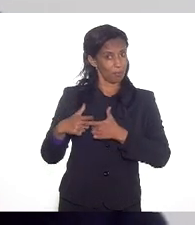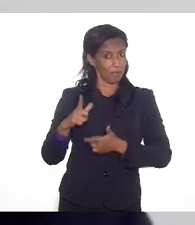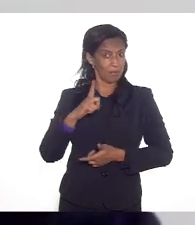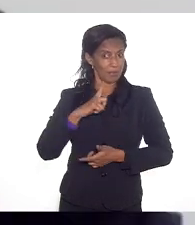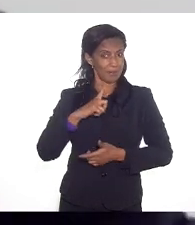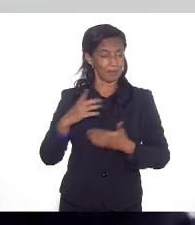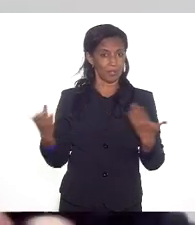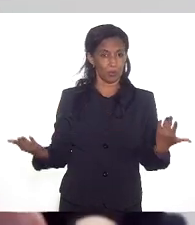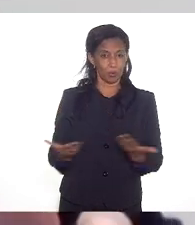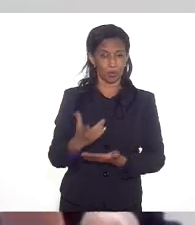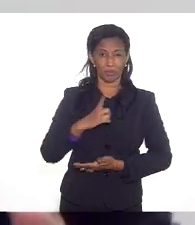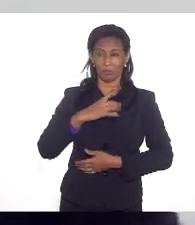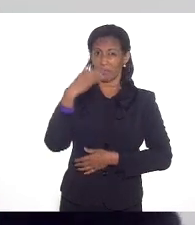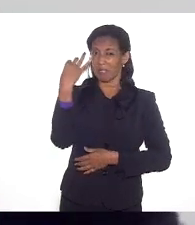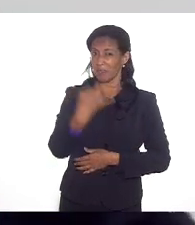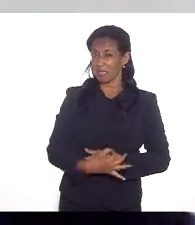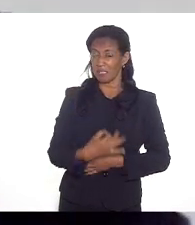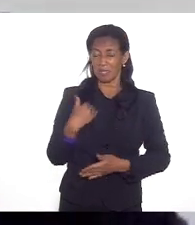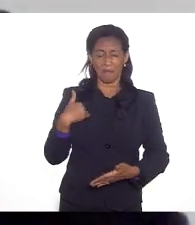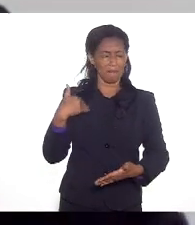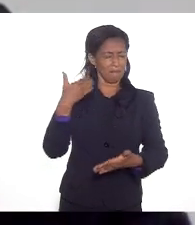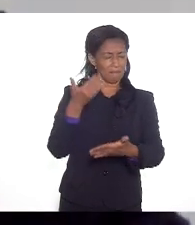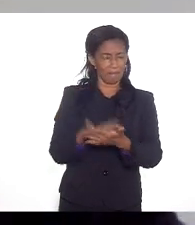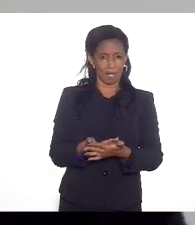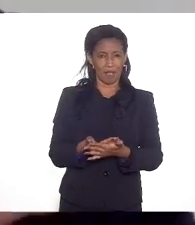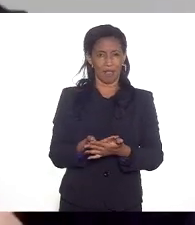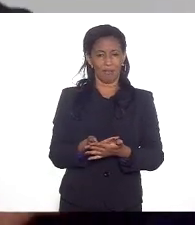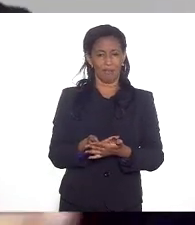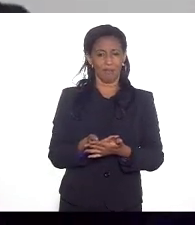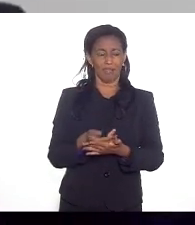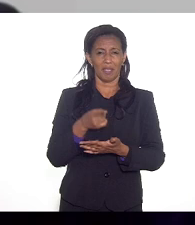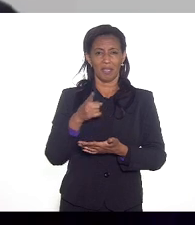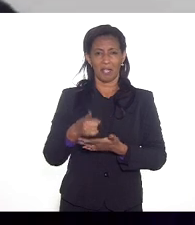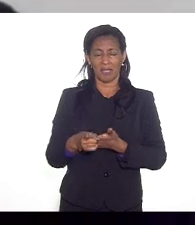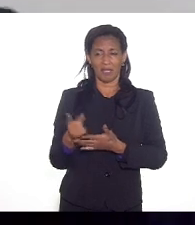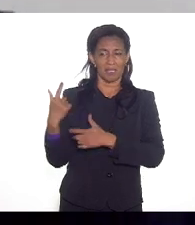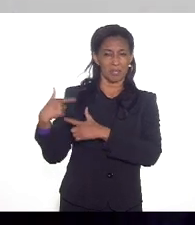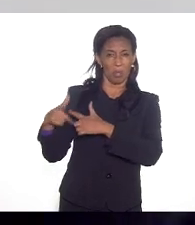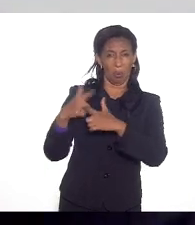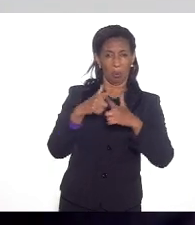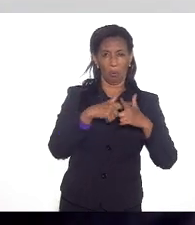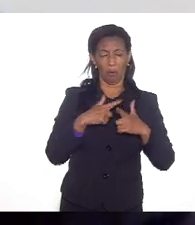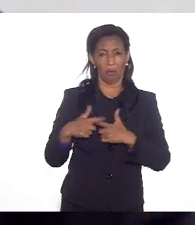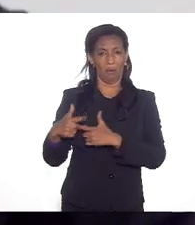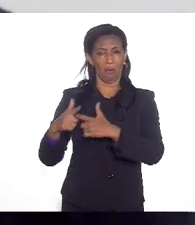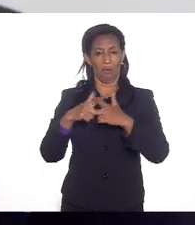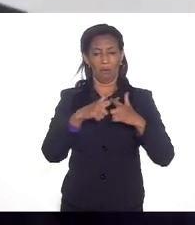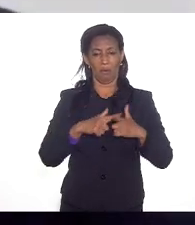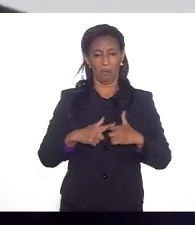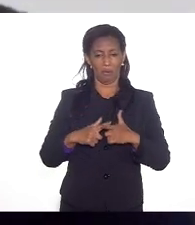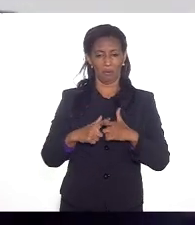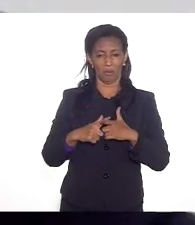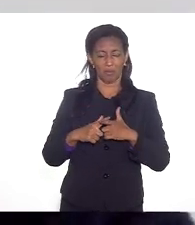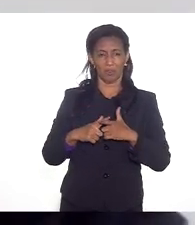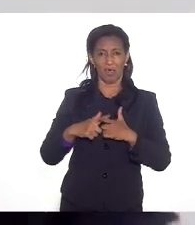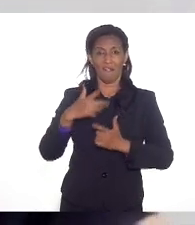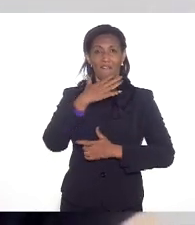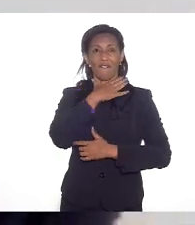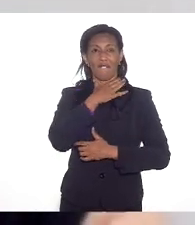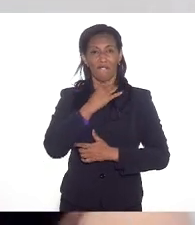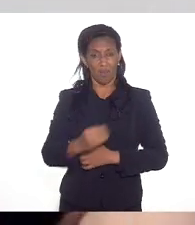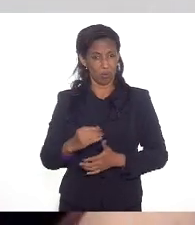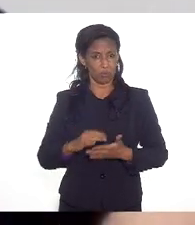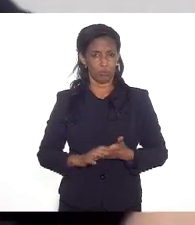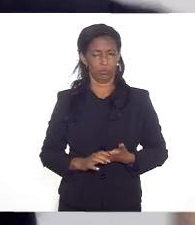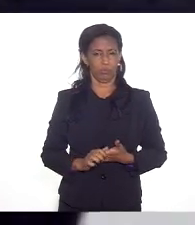estalo tenho certeza que breve mente esse pagode alinhamento midiático e falso